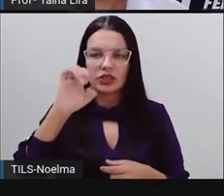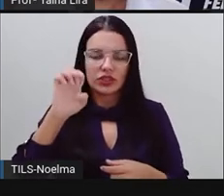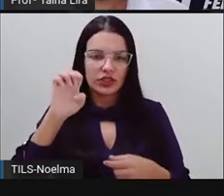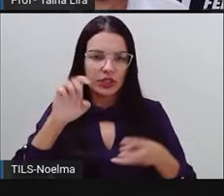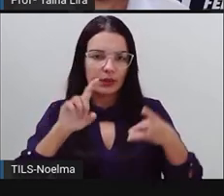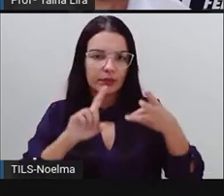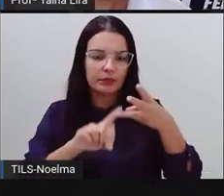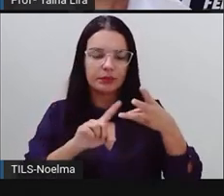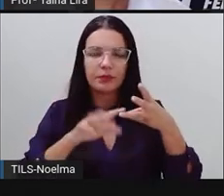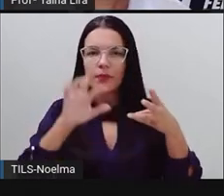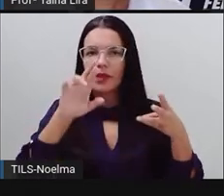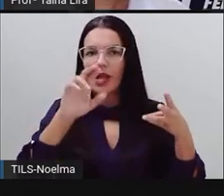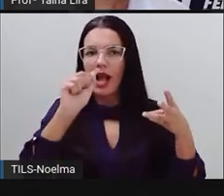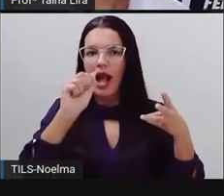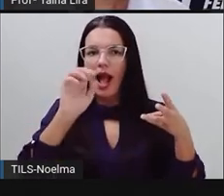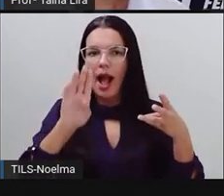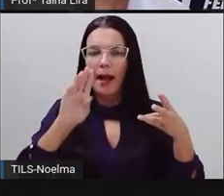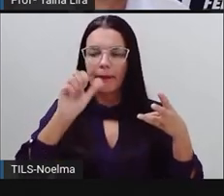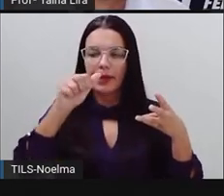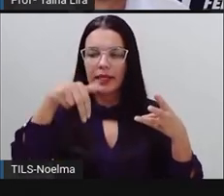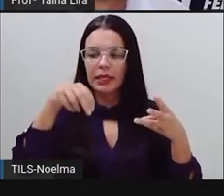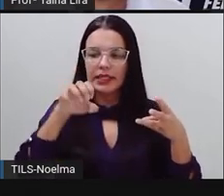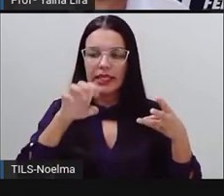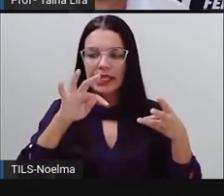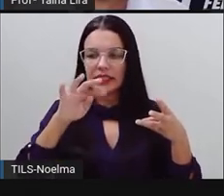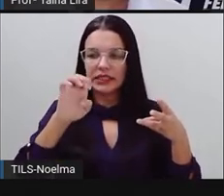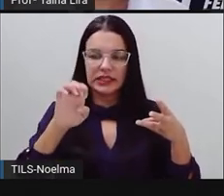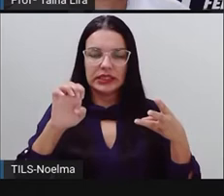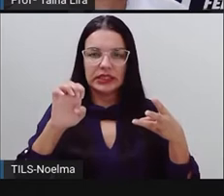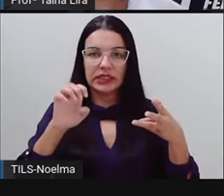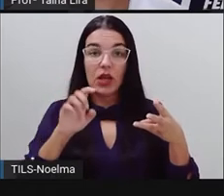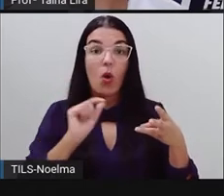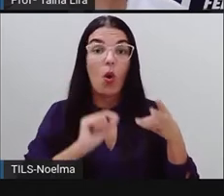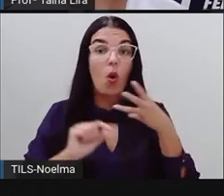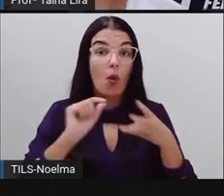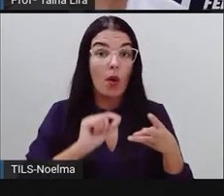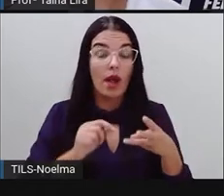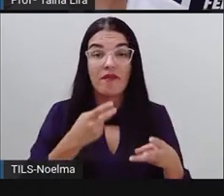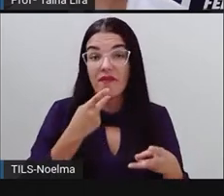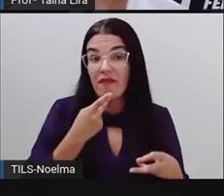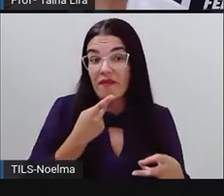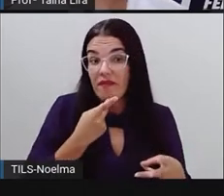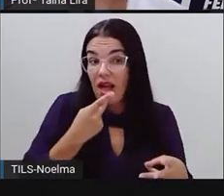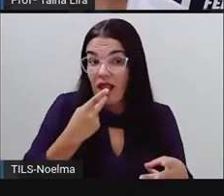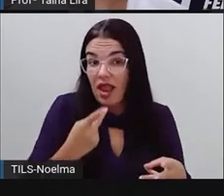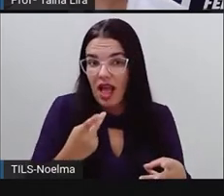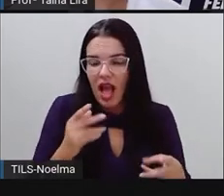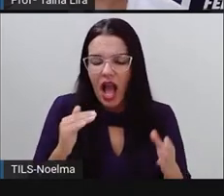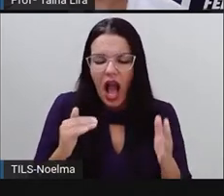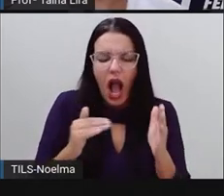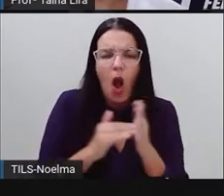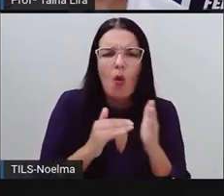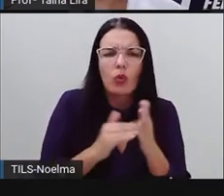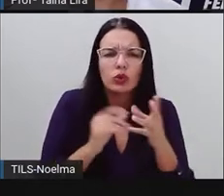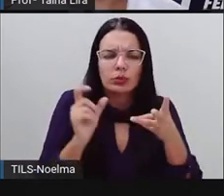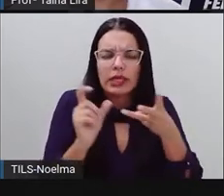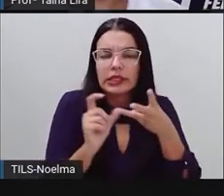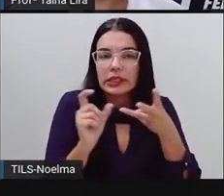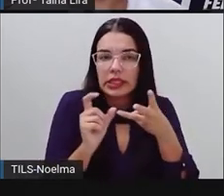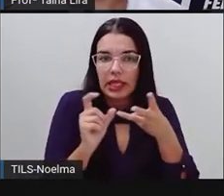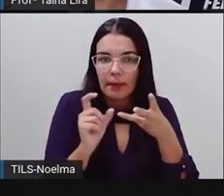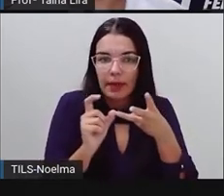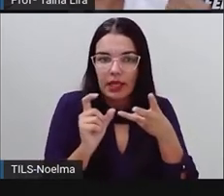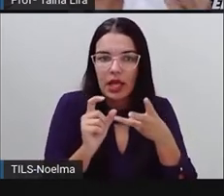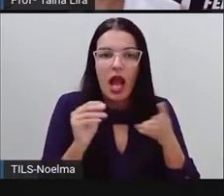rabanete quando eu pronuncio olha lá o que que acontece eu pronuncio essa última sílaba aqui que